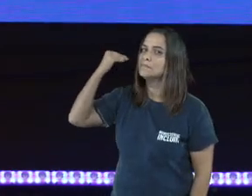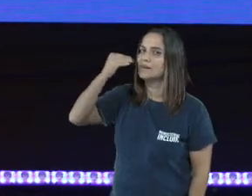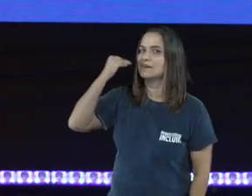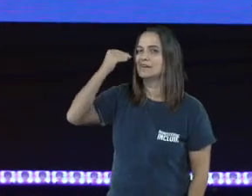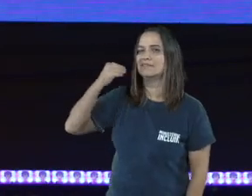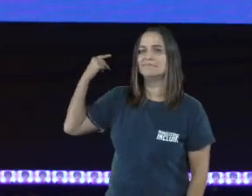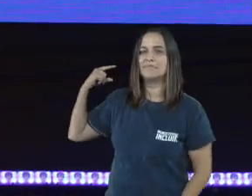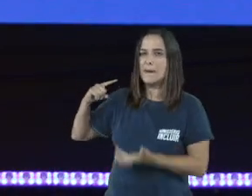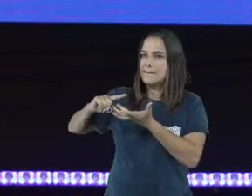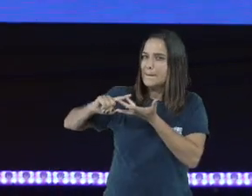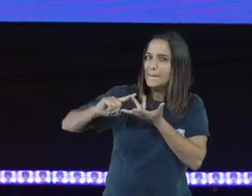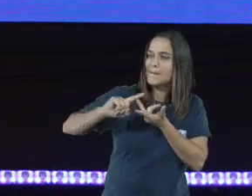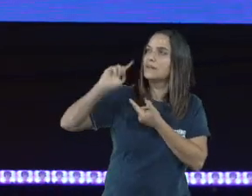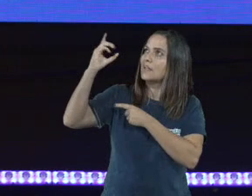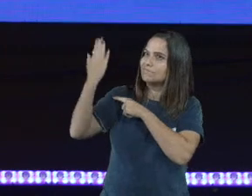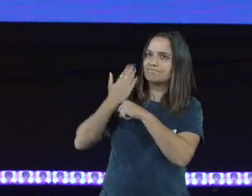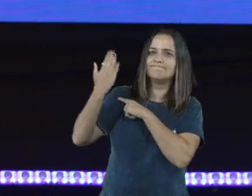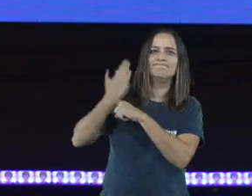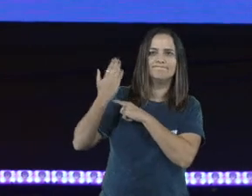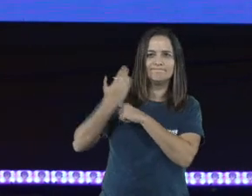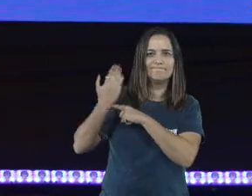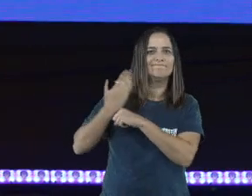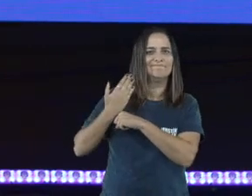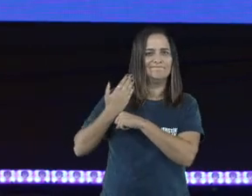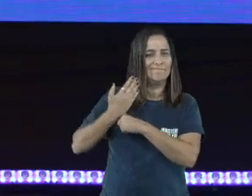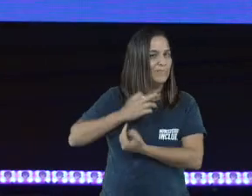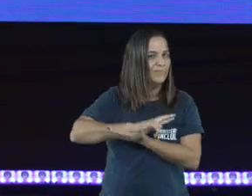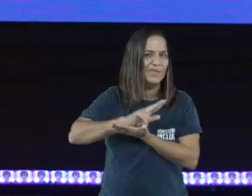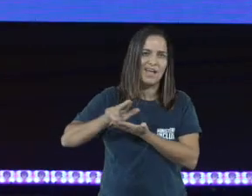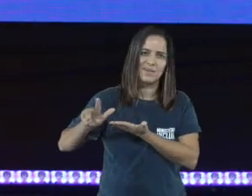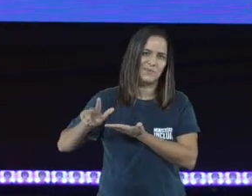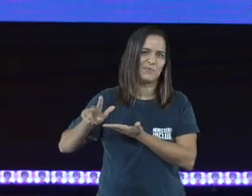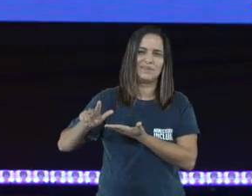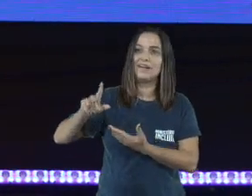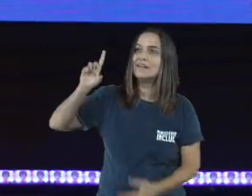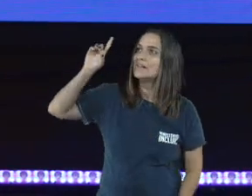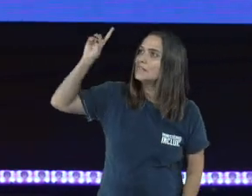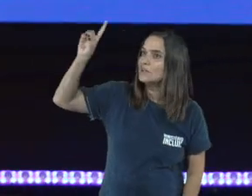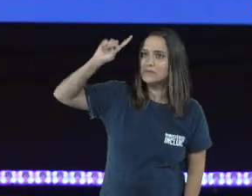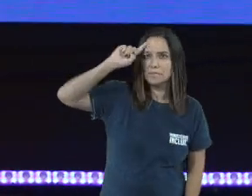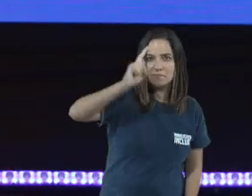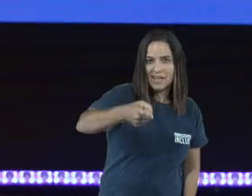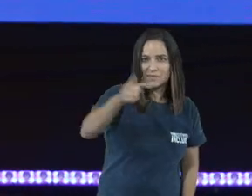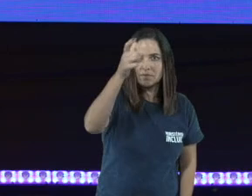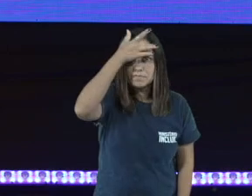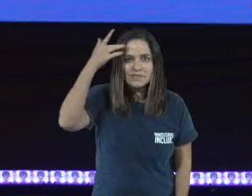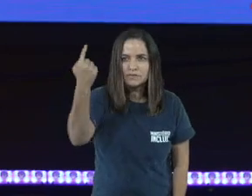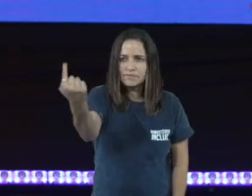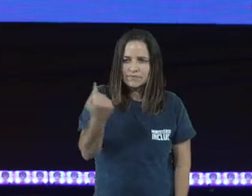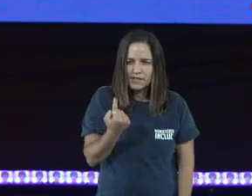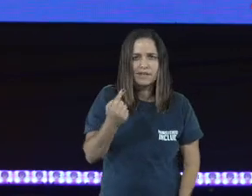deu um abraço e deu uma oportunidade te deu uma visão te deu uma ajuda financeira se deu uma ferramenta